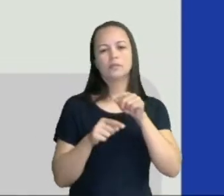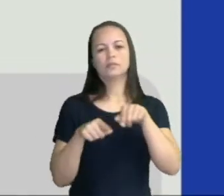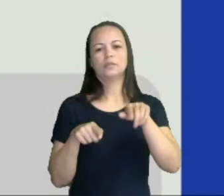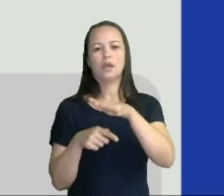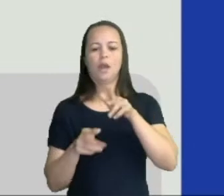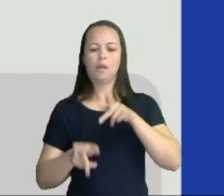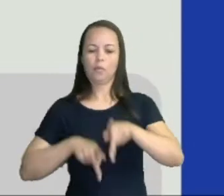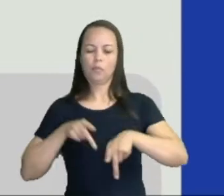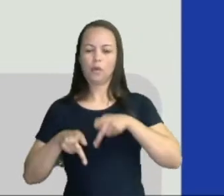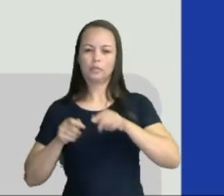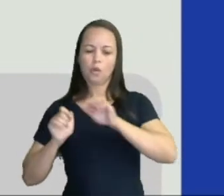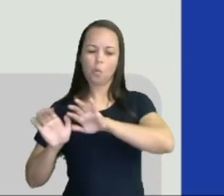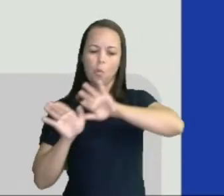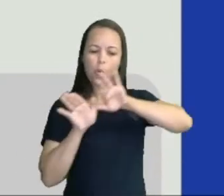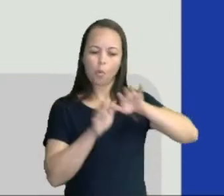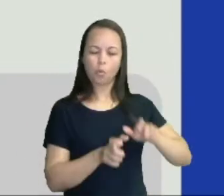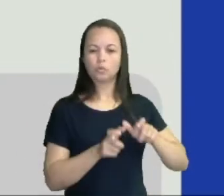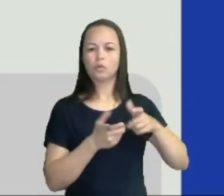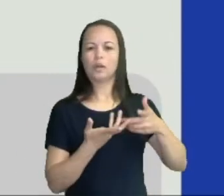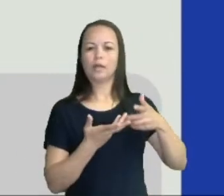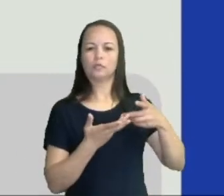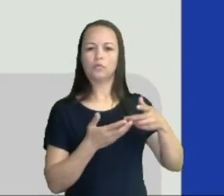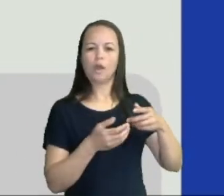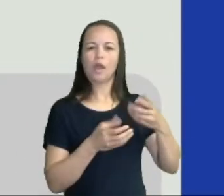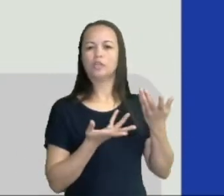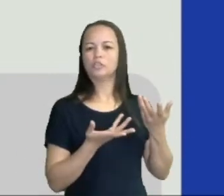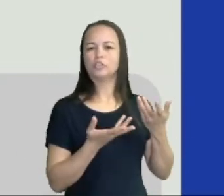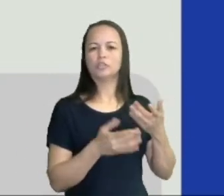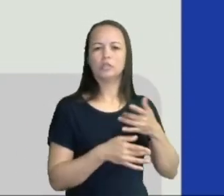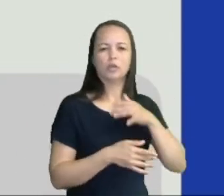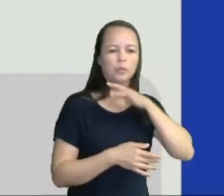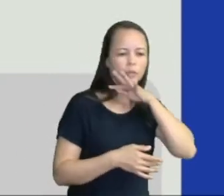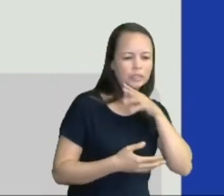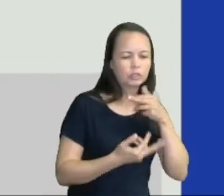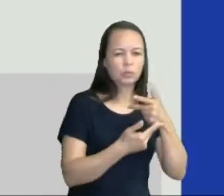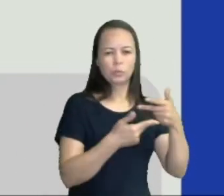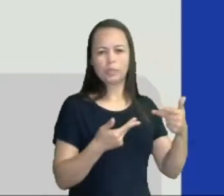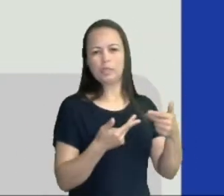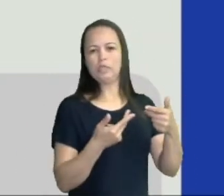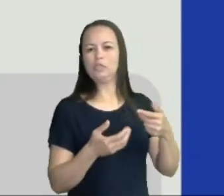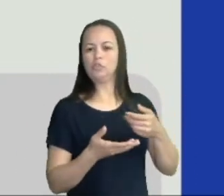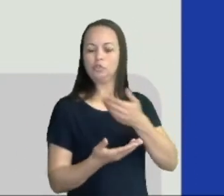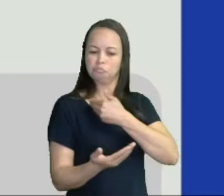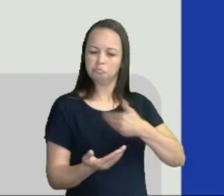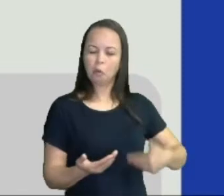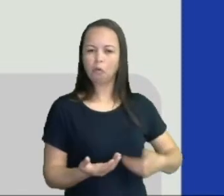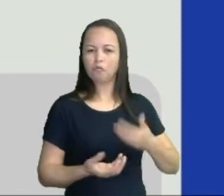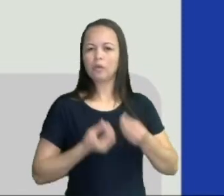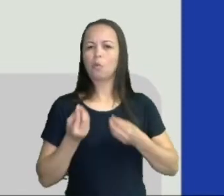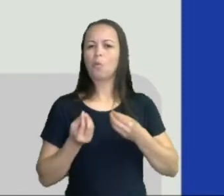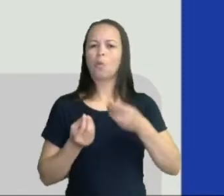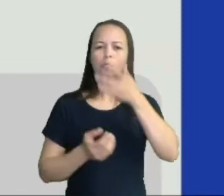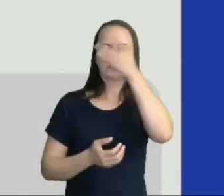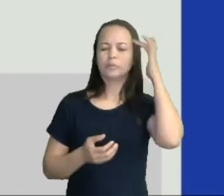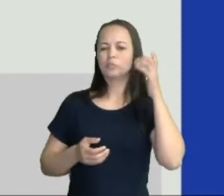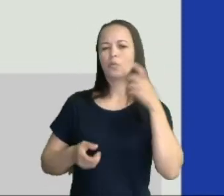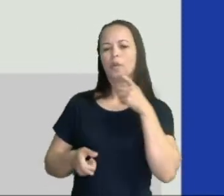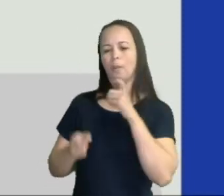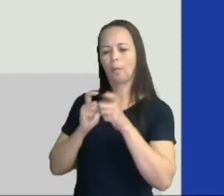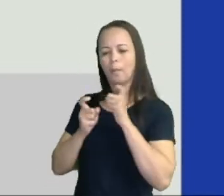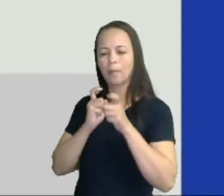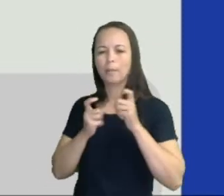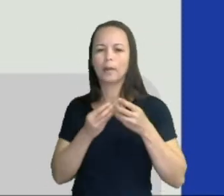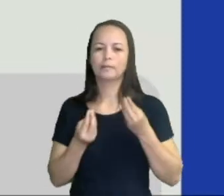outro lado, as falhas do governo, como é que as pessoas iriam começar a contestar? E isso é importante